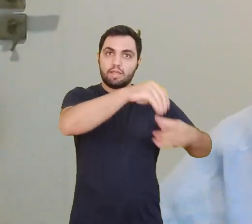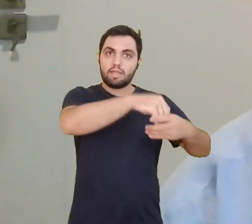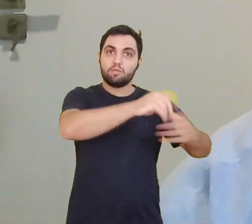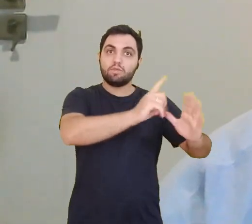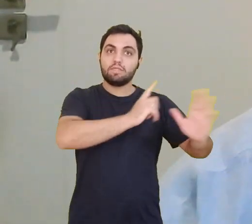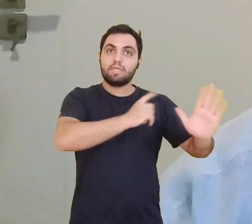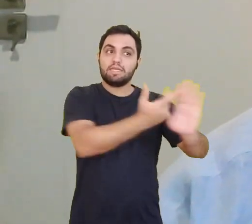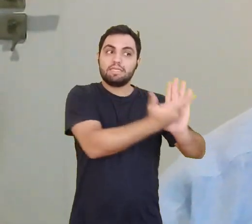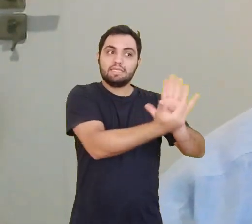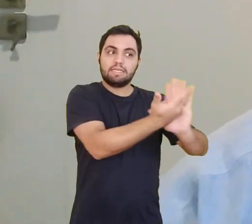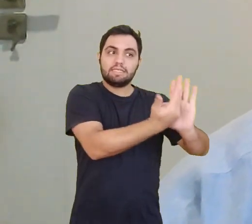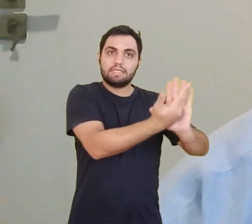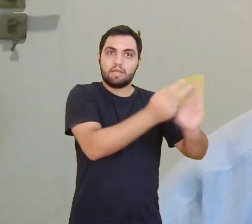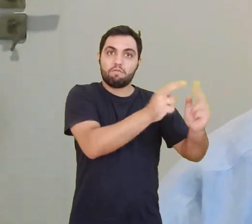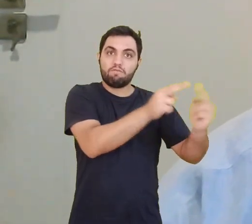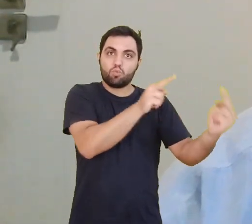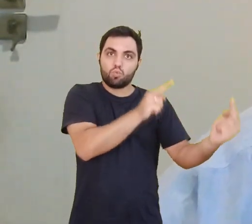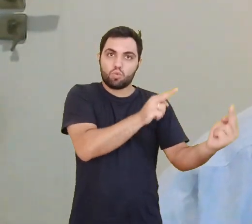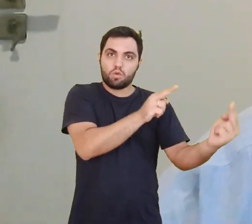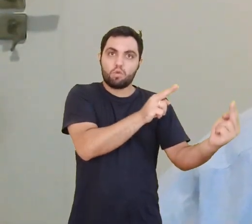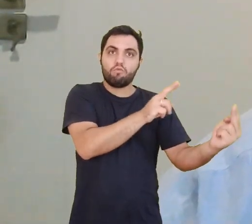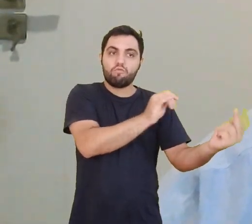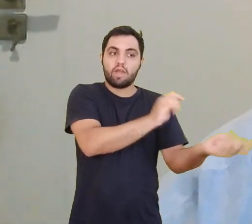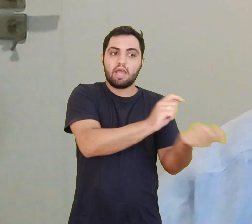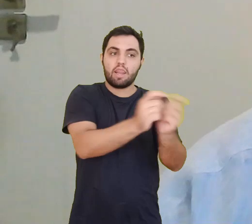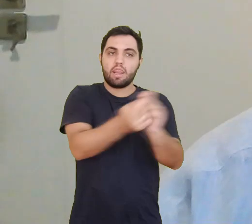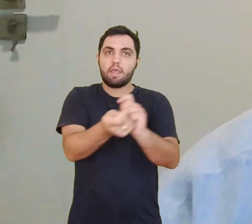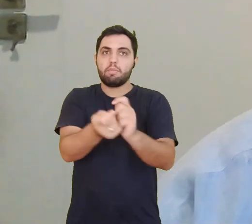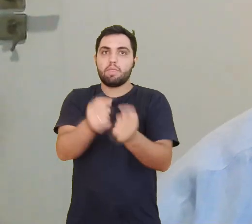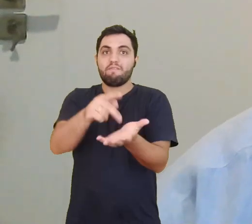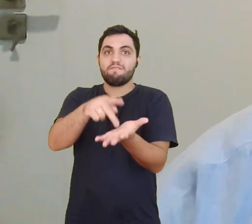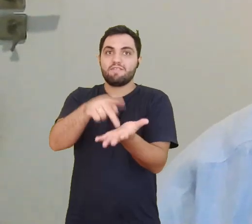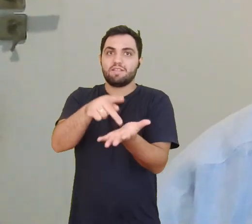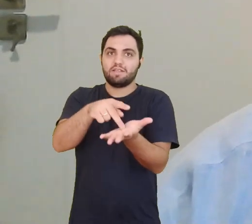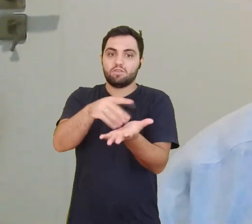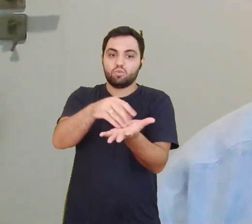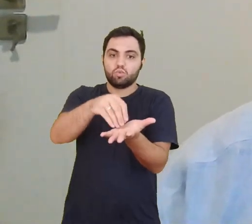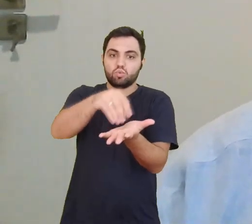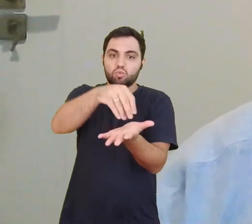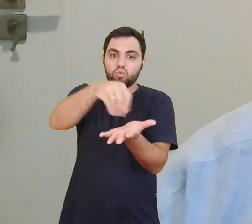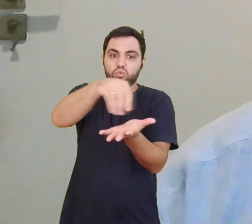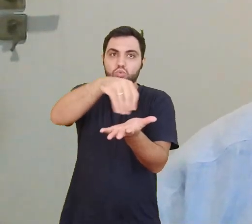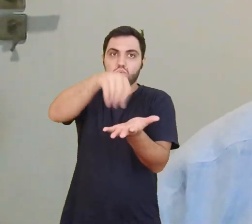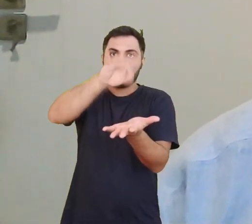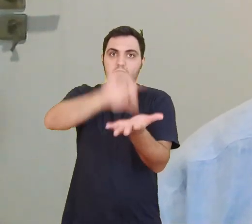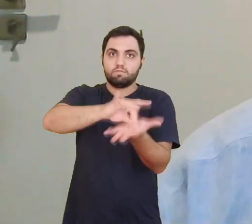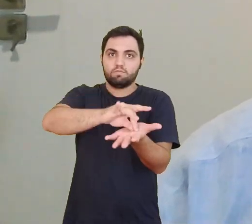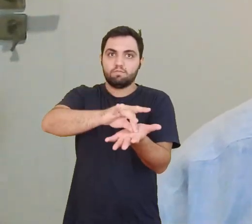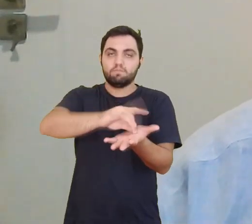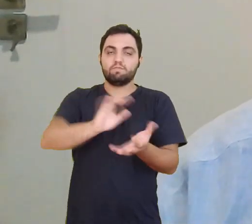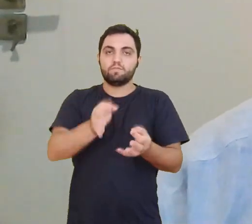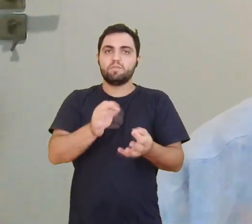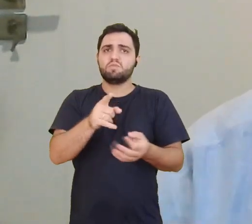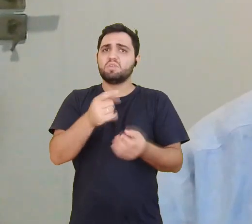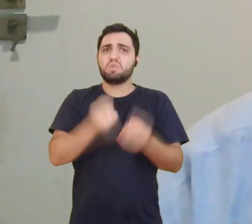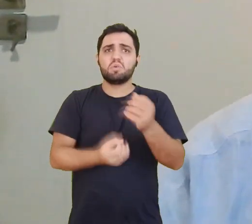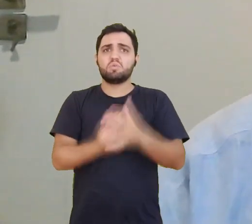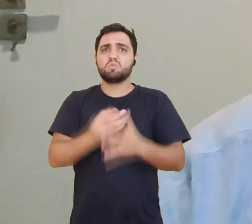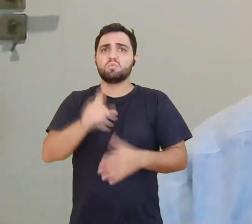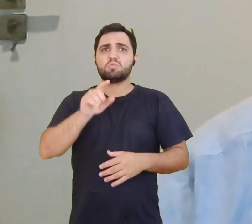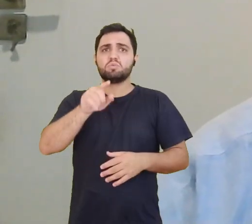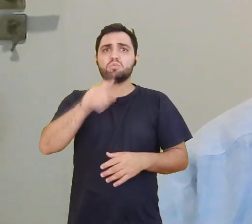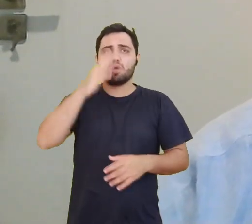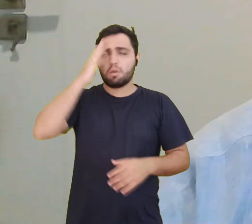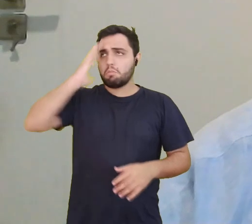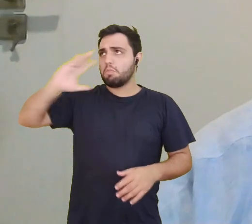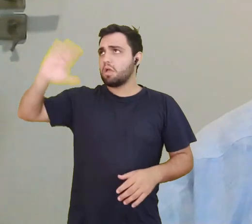forma digital dentro de um computador. Então, essa impressão 3D, ela permite você construir o que você imaginar,